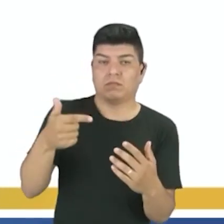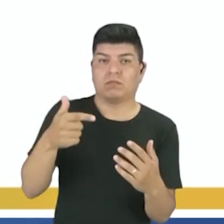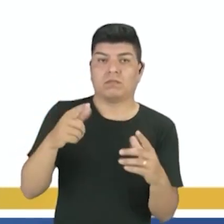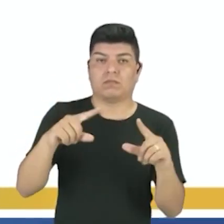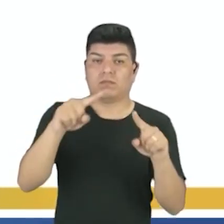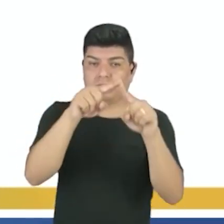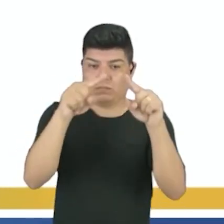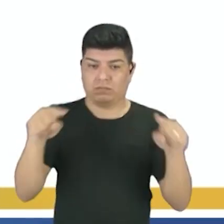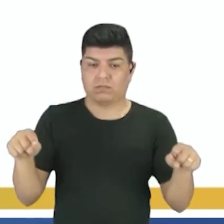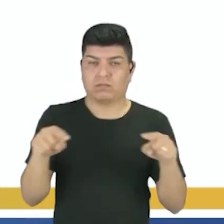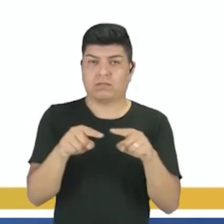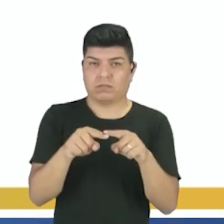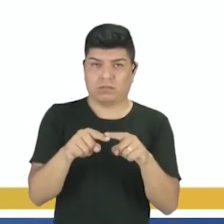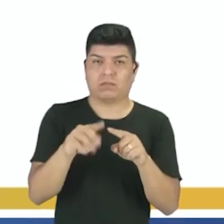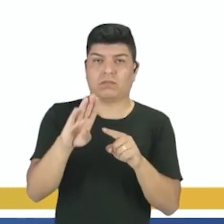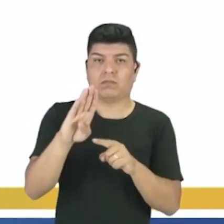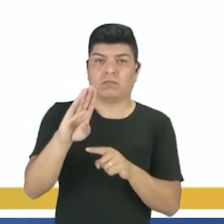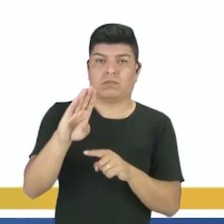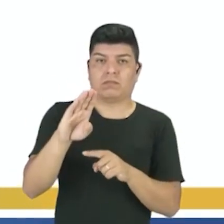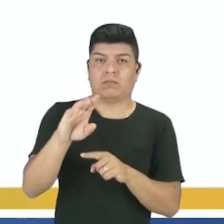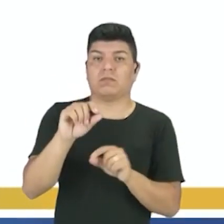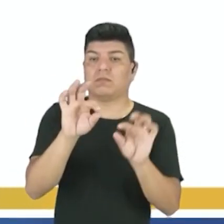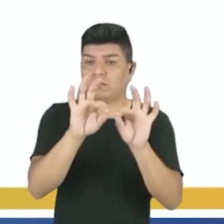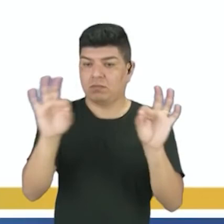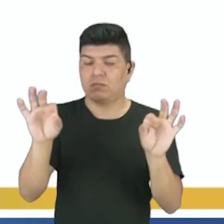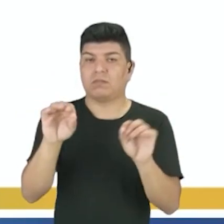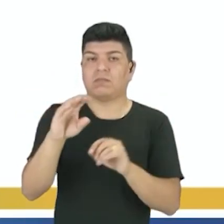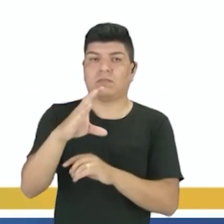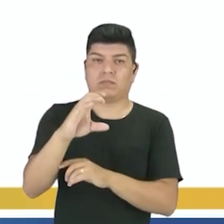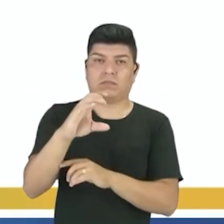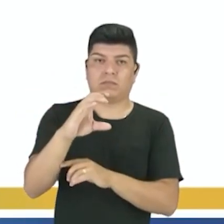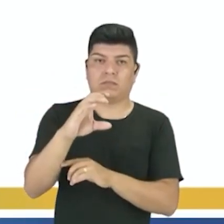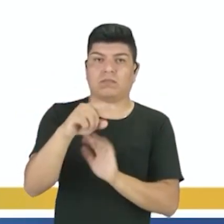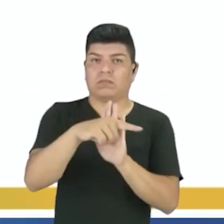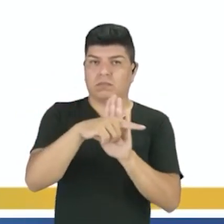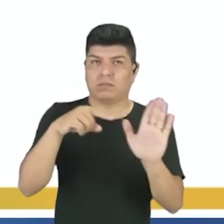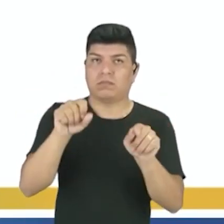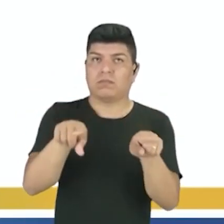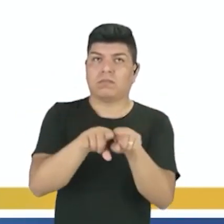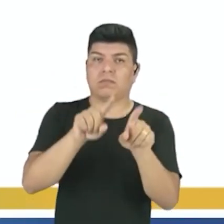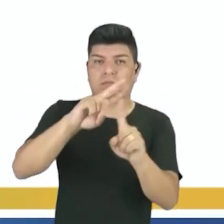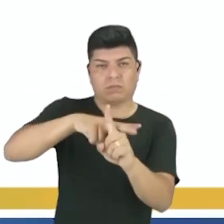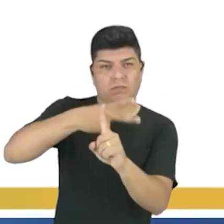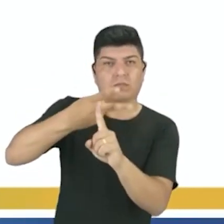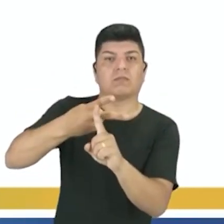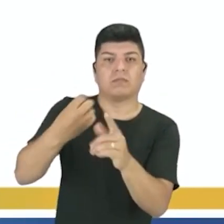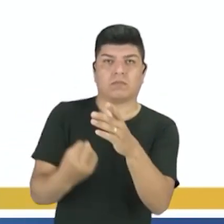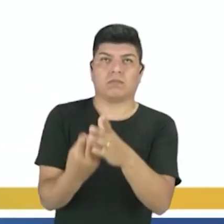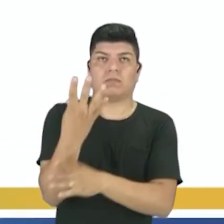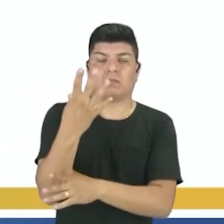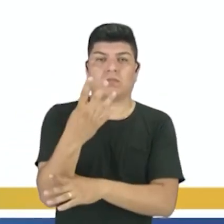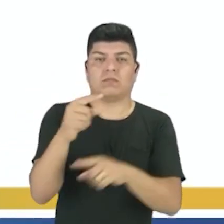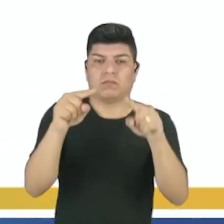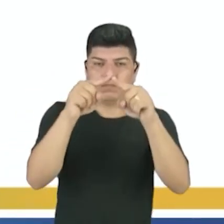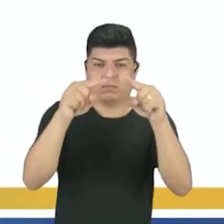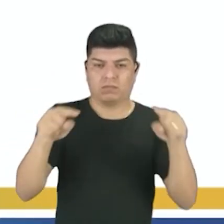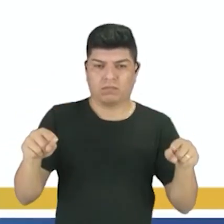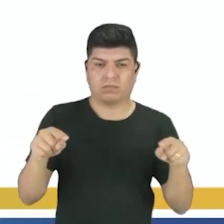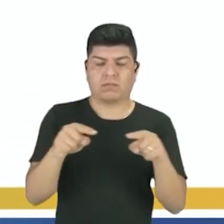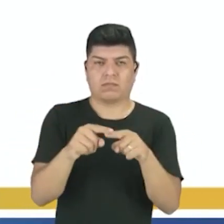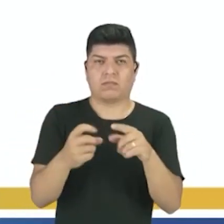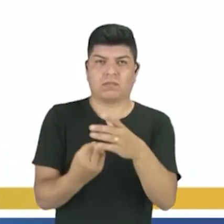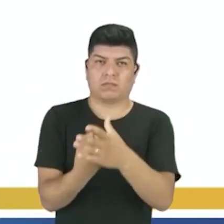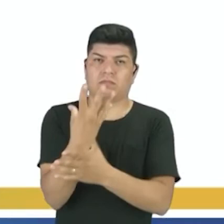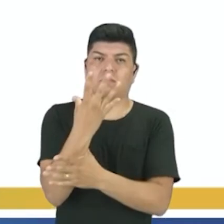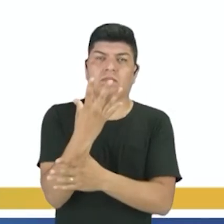triângulo A', B', C'. É como se eu dobrasse em relação à origem o primeiro triângulo. É como se a